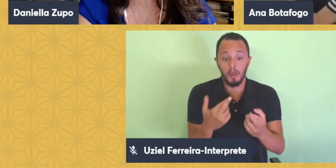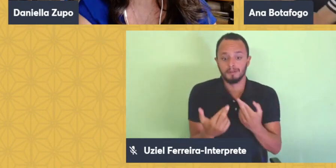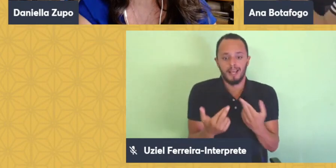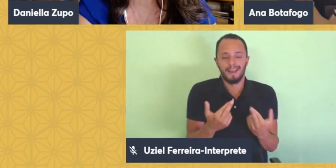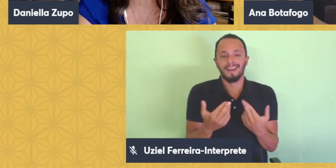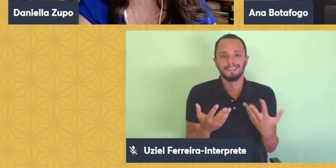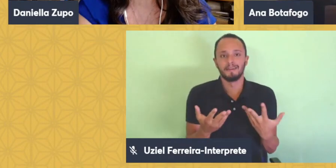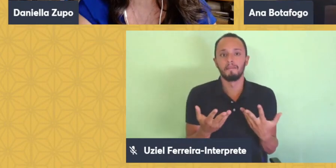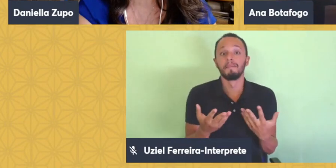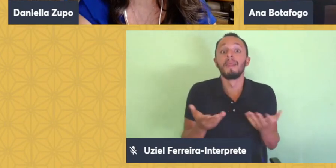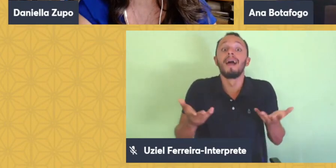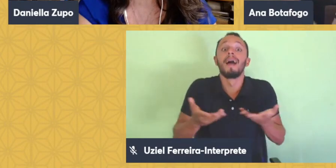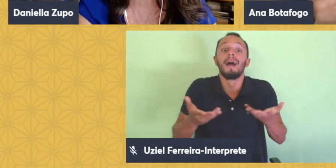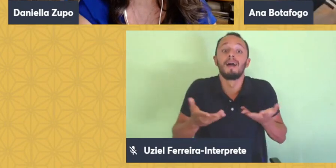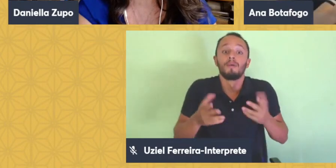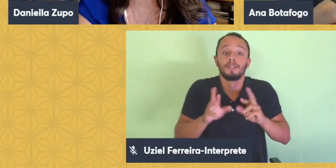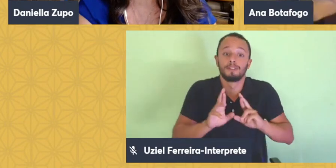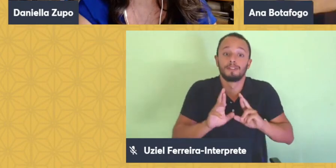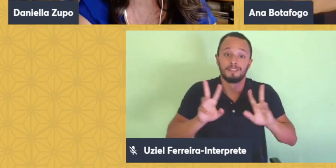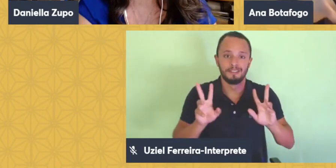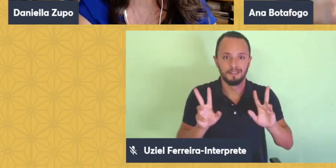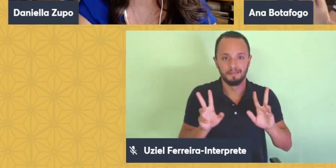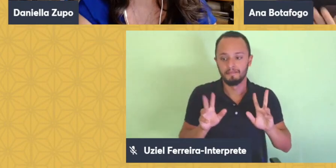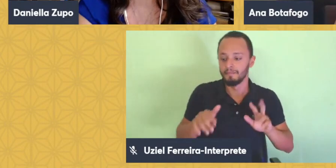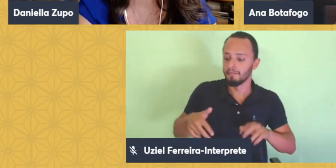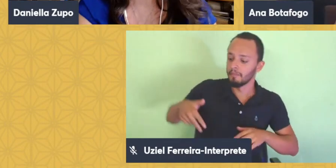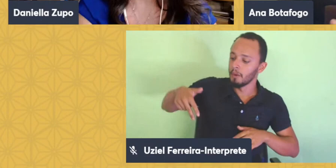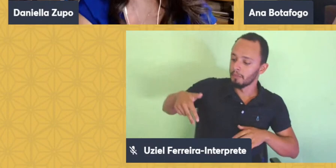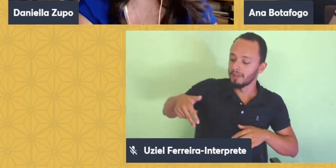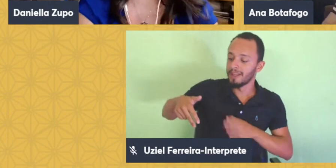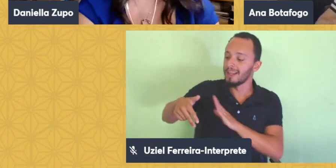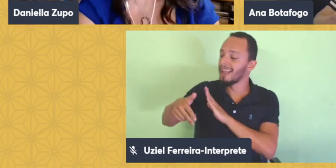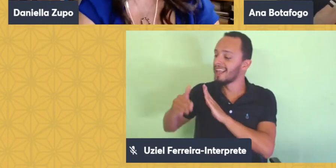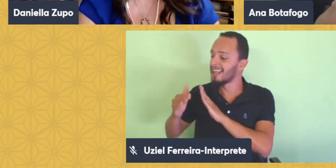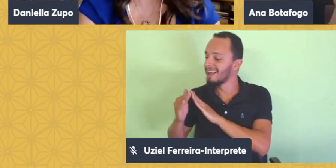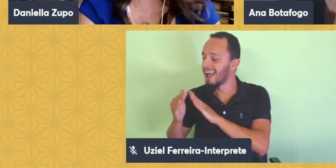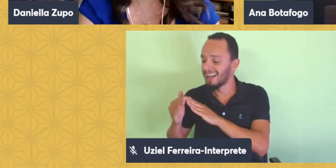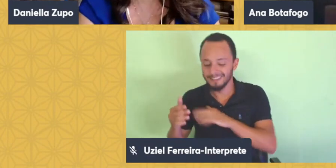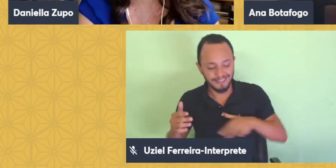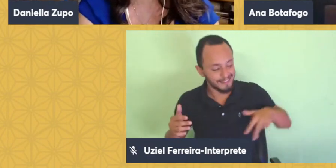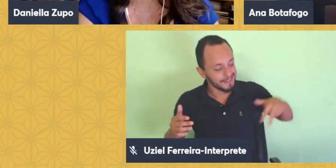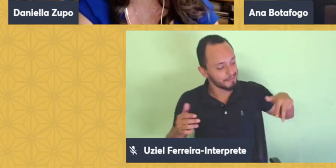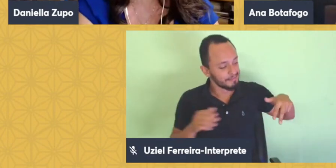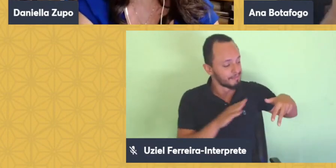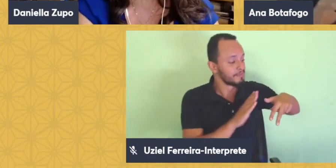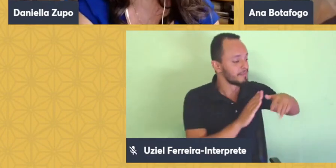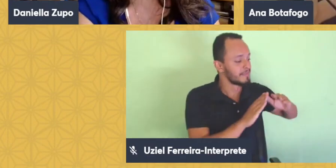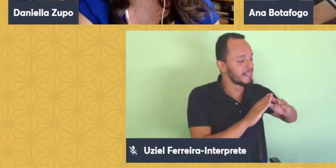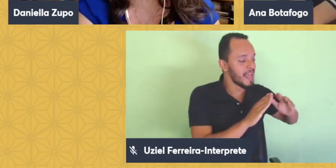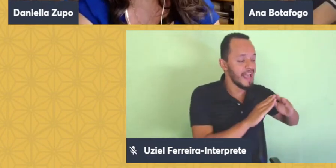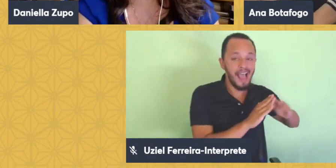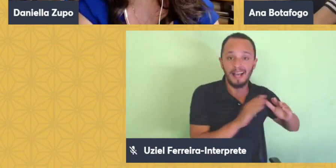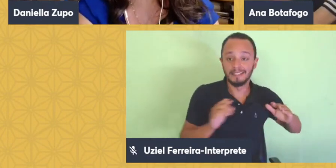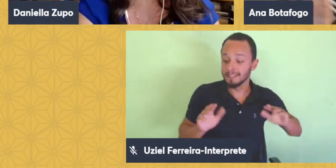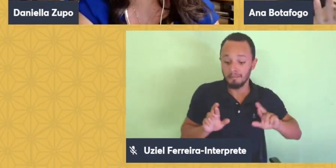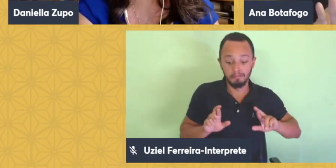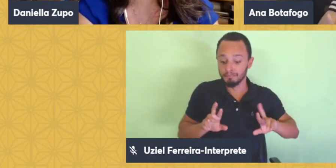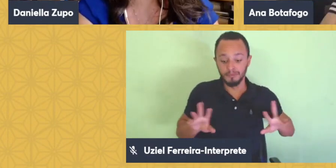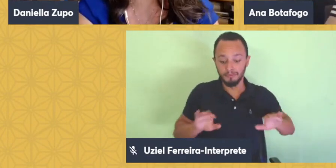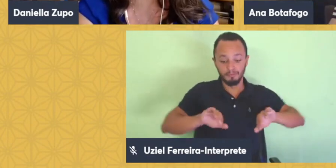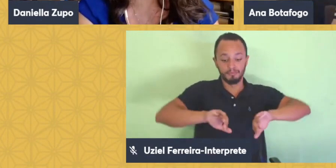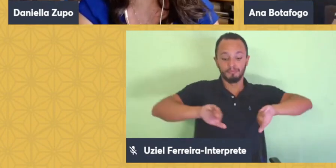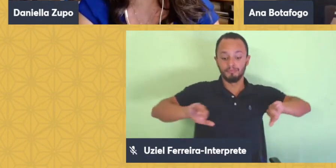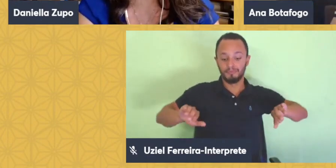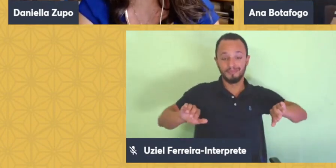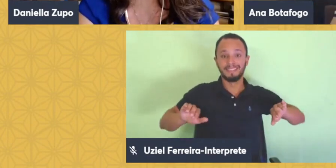agora porque ficou cada um na sua casa eu acho que a gente mais adiante vai falar sobre isso sobre esse momento sobre as criações